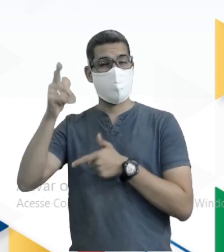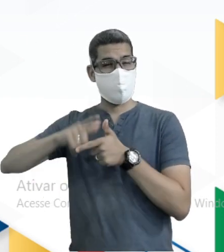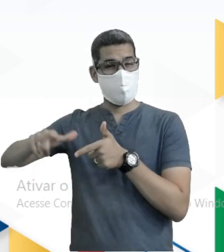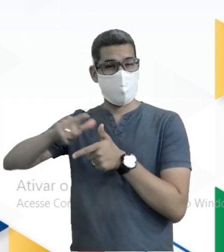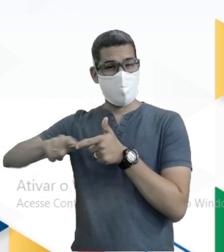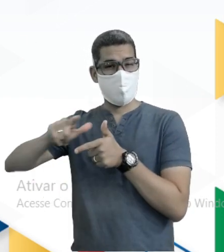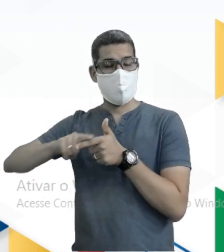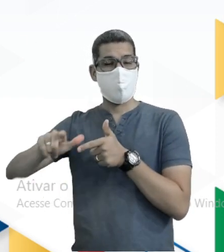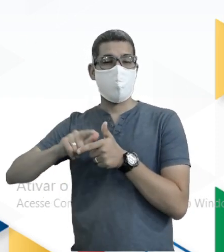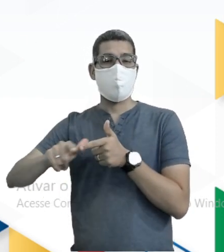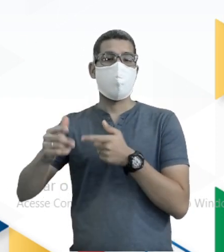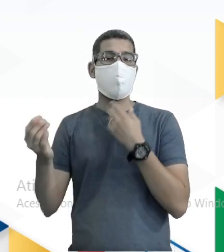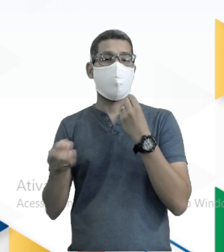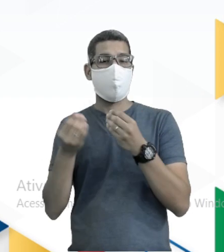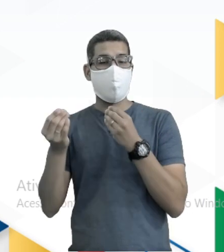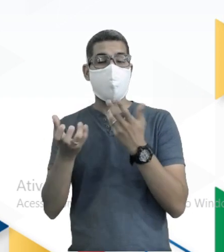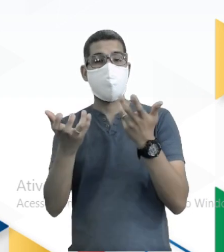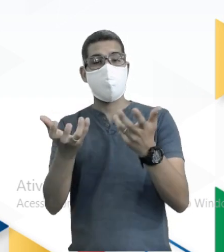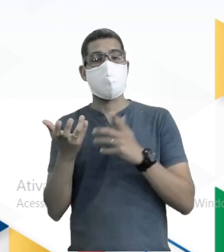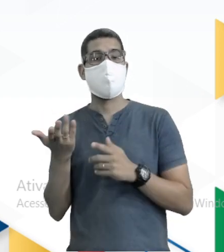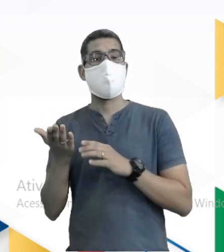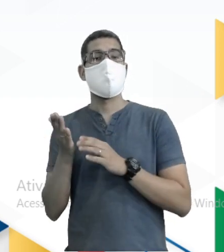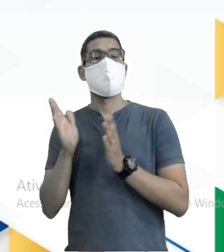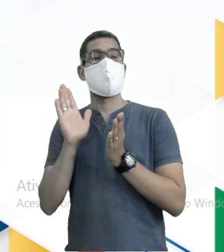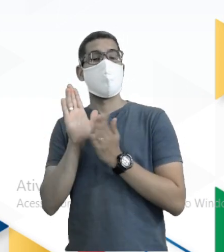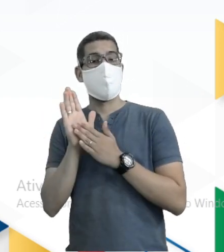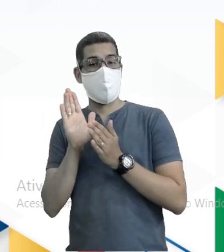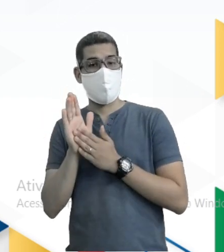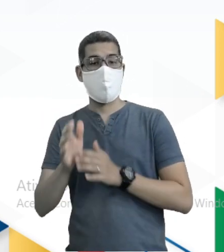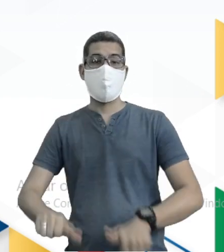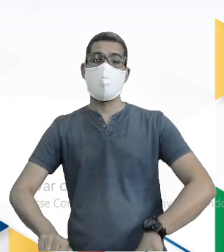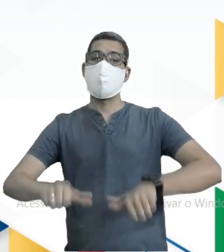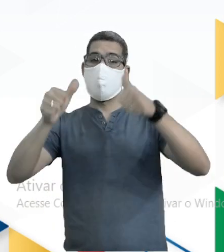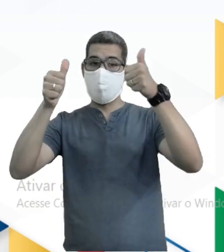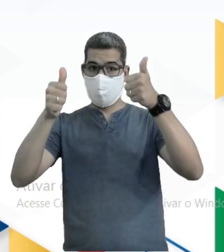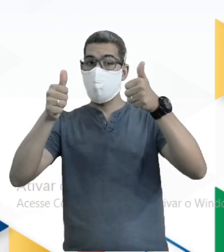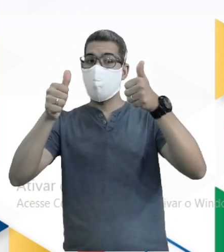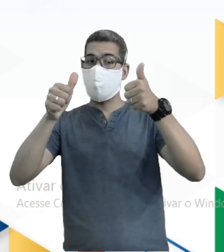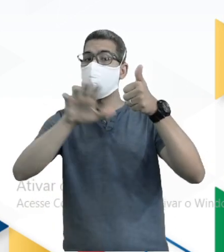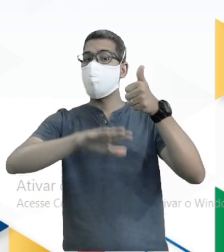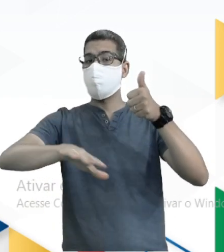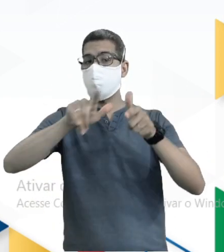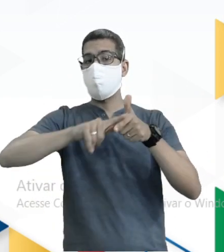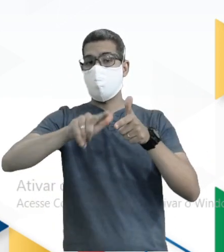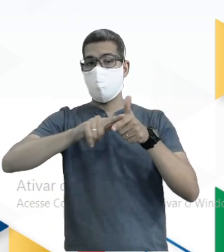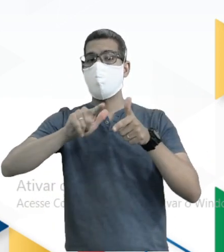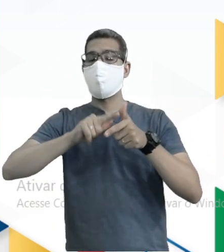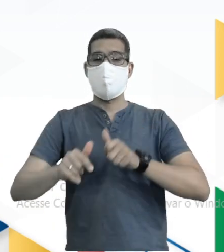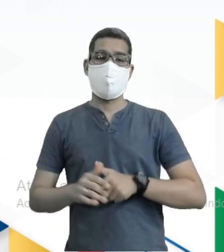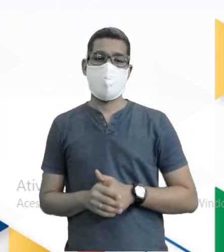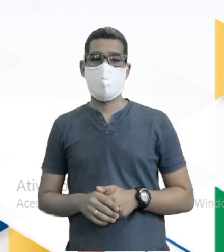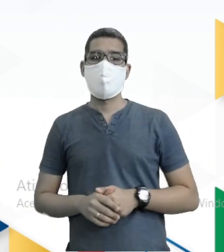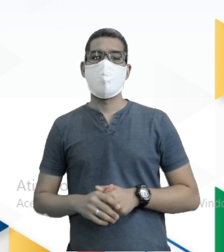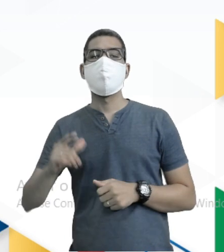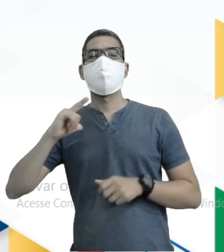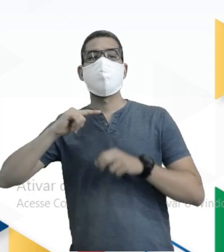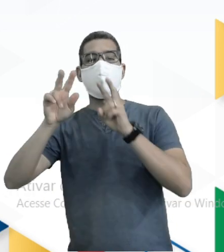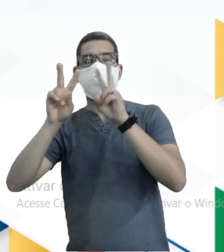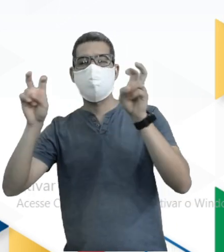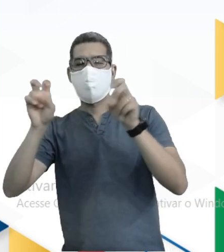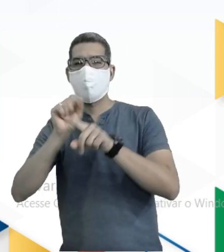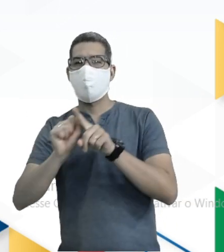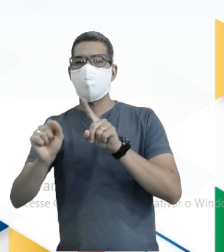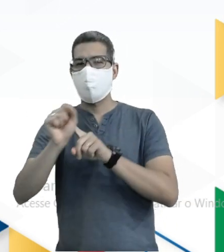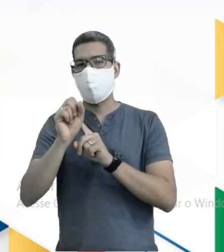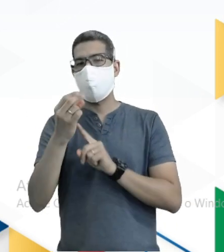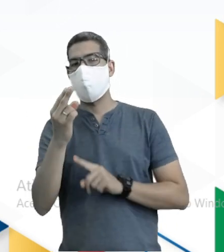problema, de forma a propor melhorias para o problema abordado, seja ele uma questão social. Olha